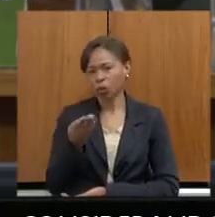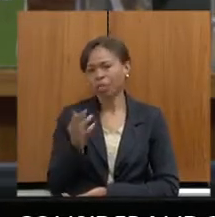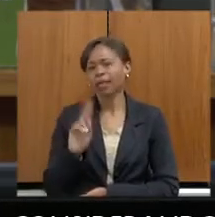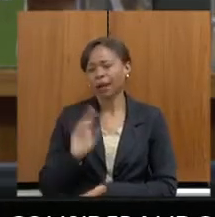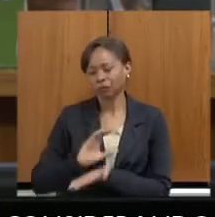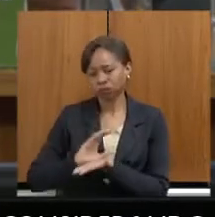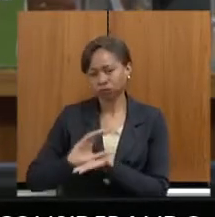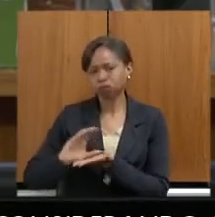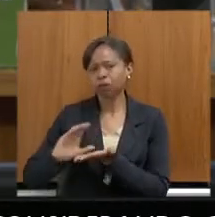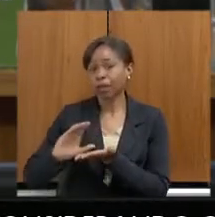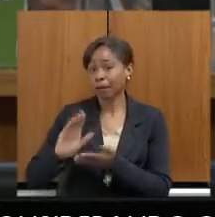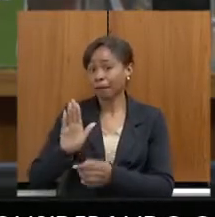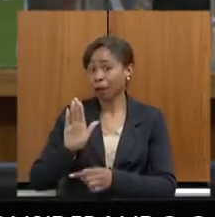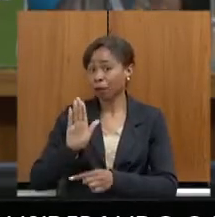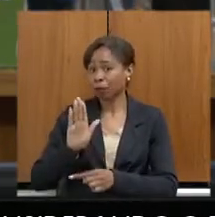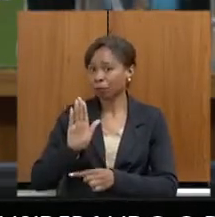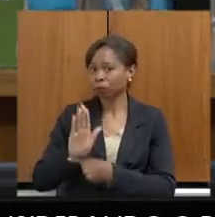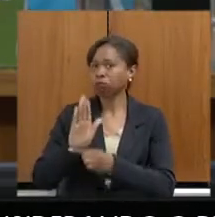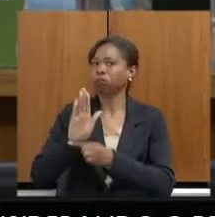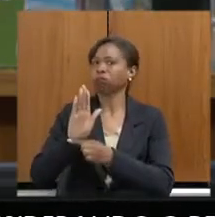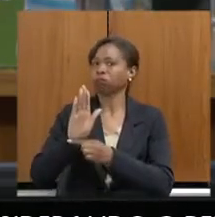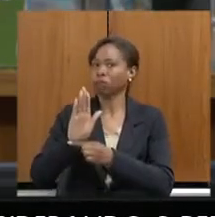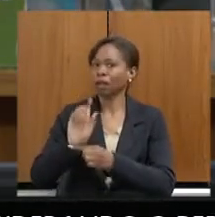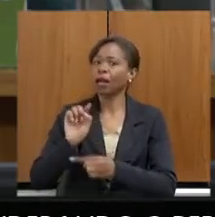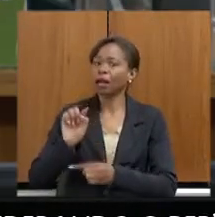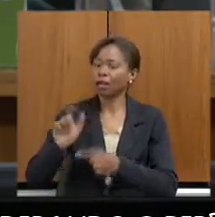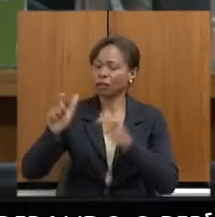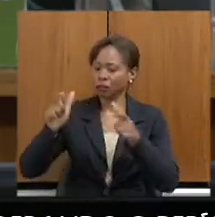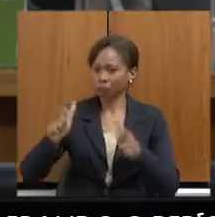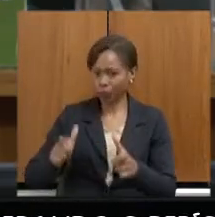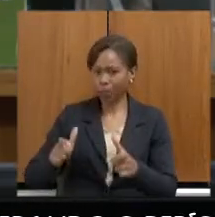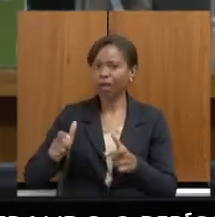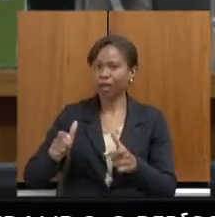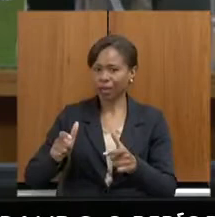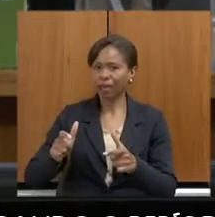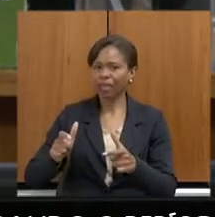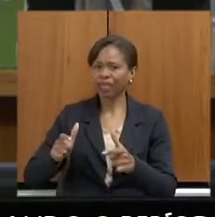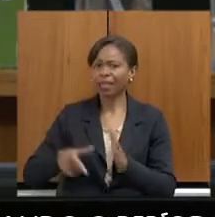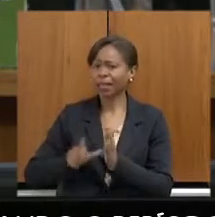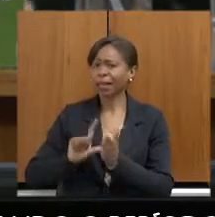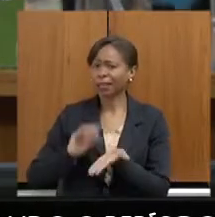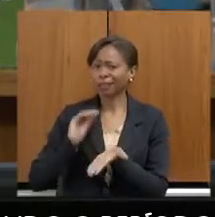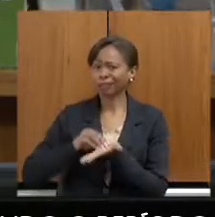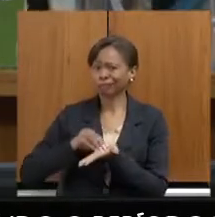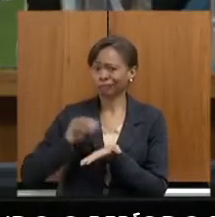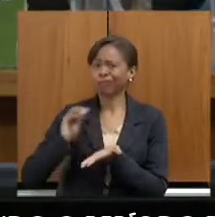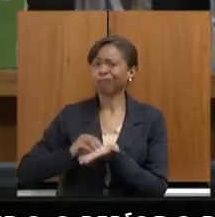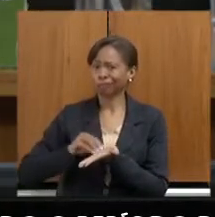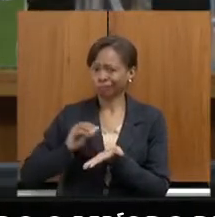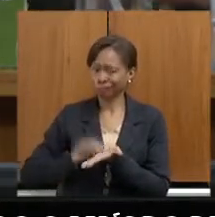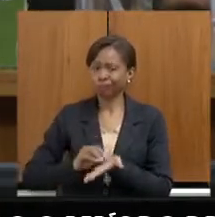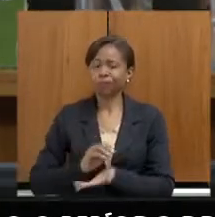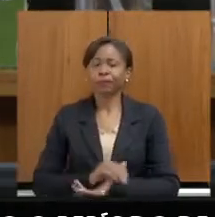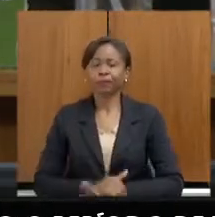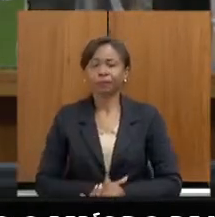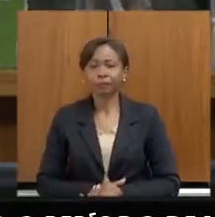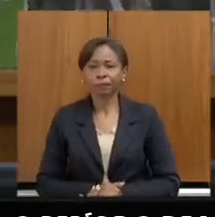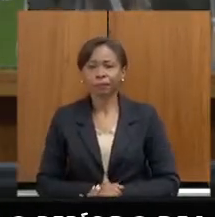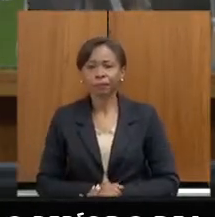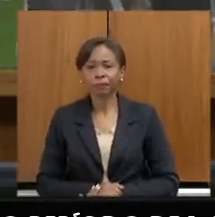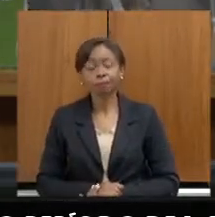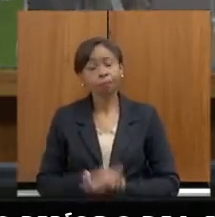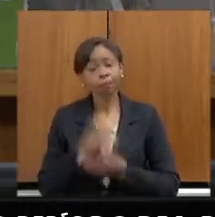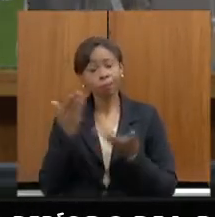que vai fazer toda a diferença para sua região noroeste que era mais uma vez no local de um vazio existencial enorme pode passar